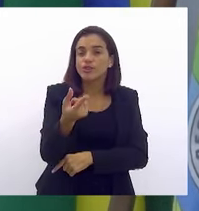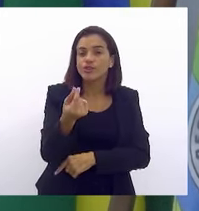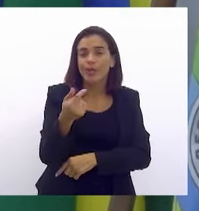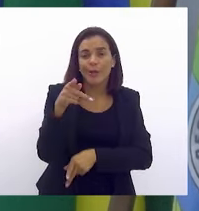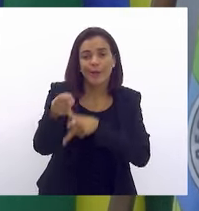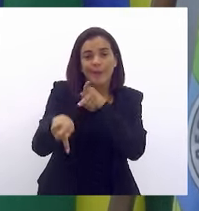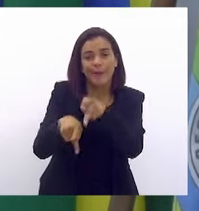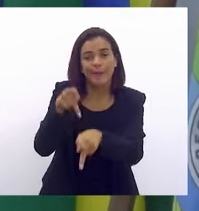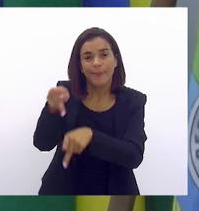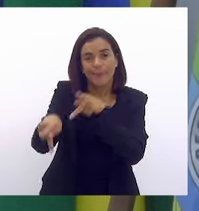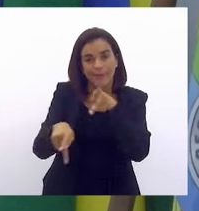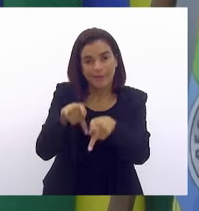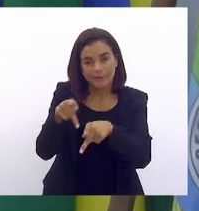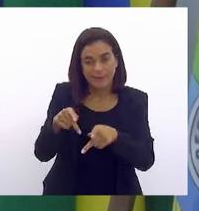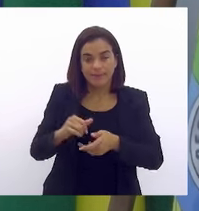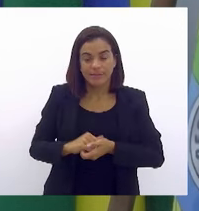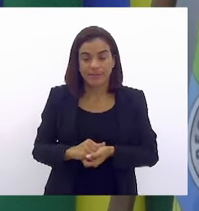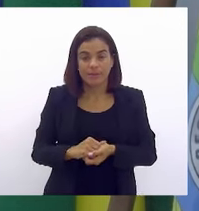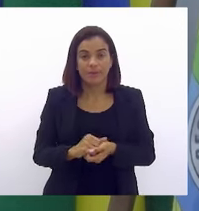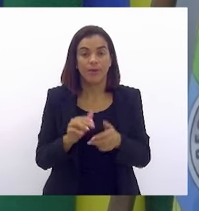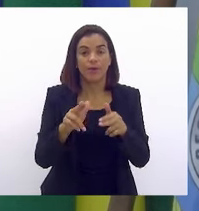público. Então, o CREA,